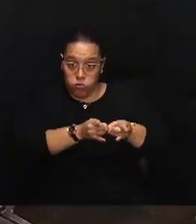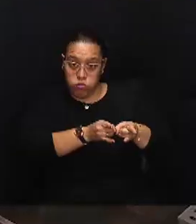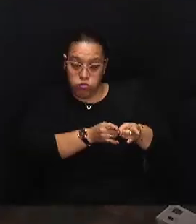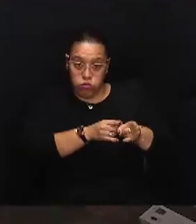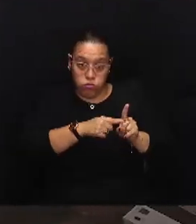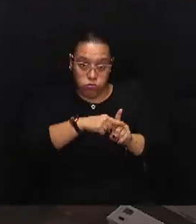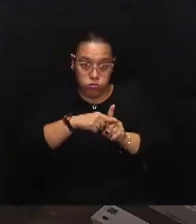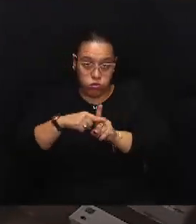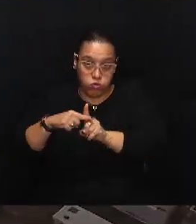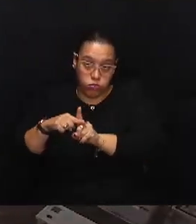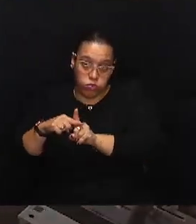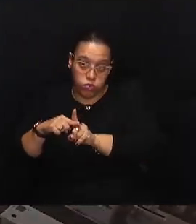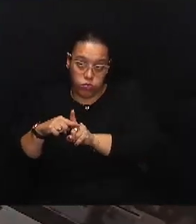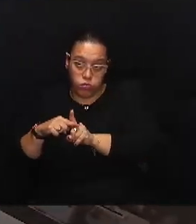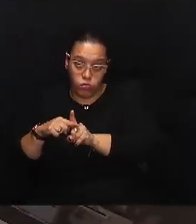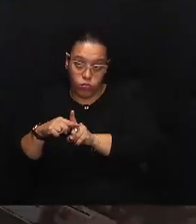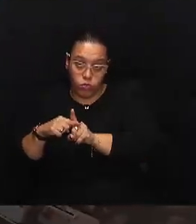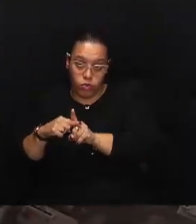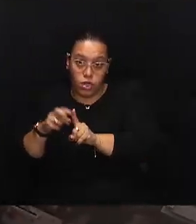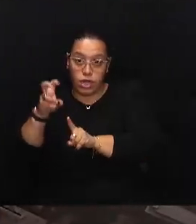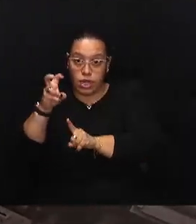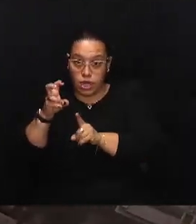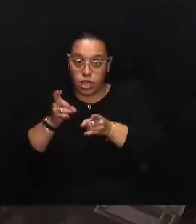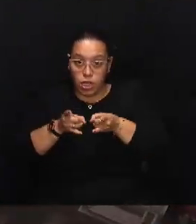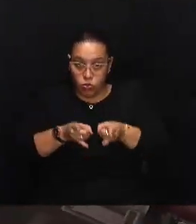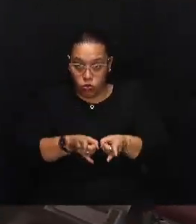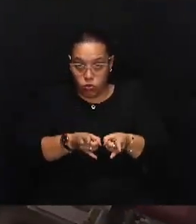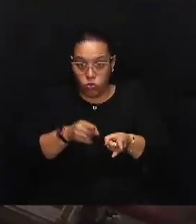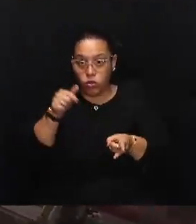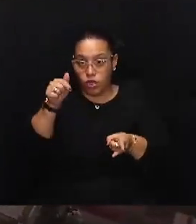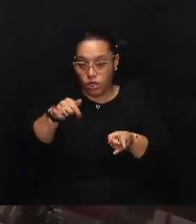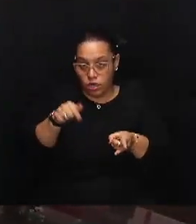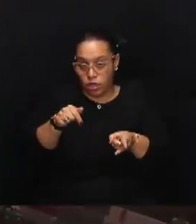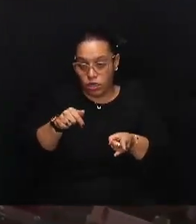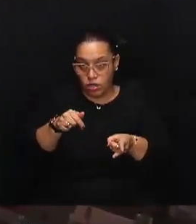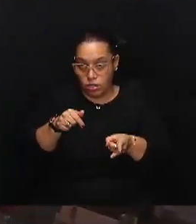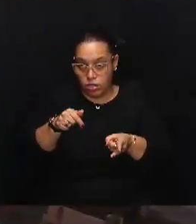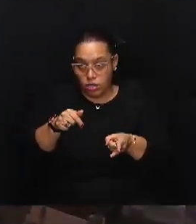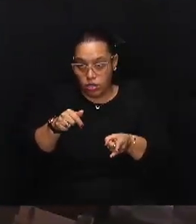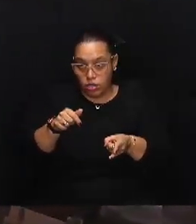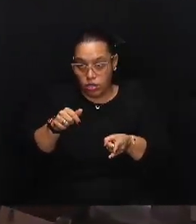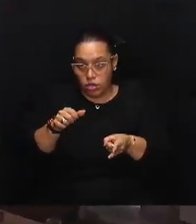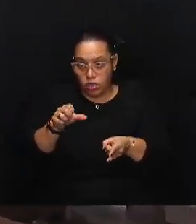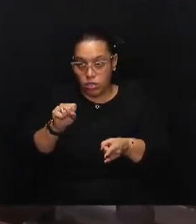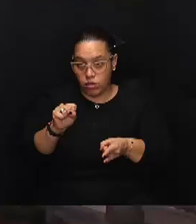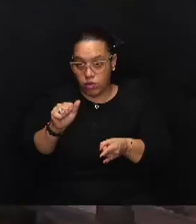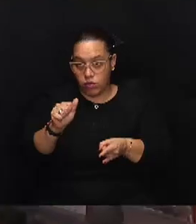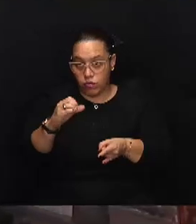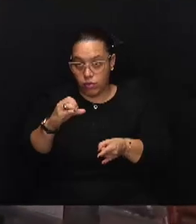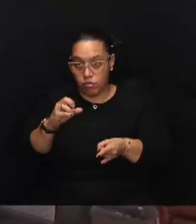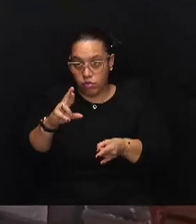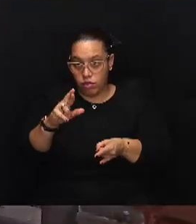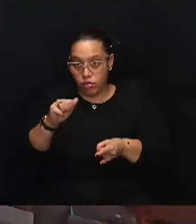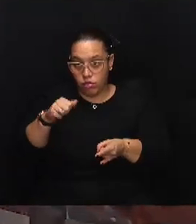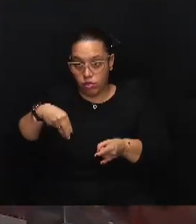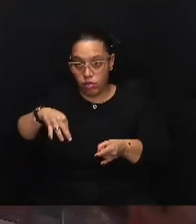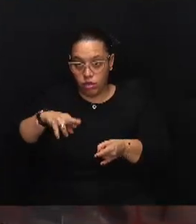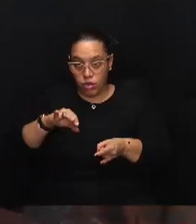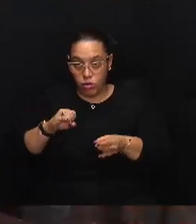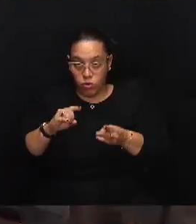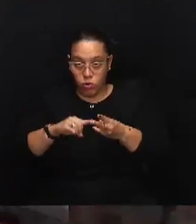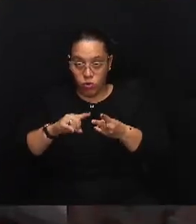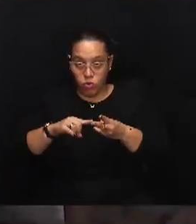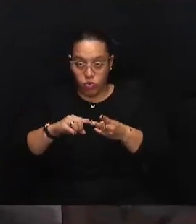compõem o Cemitério da Saudade, que é composto por 5 cemitérios. Esse aqui, que é o do Santíssimo Sacramento. A gente ainda tem São Miguel e Almas, que é o